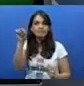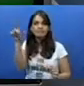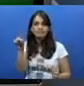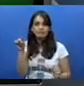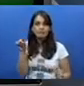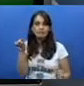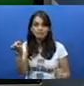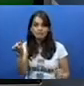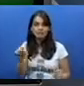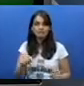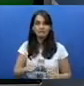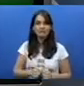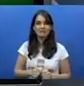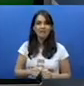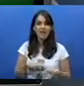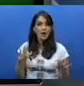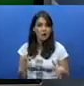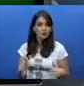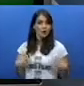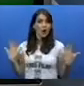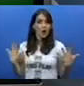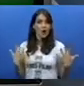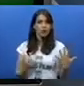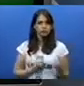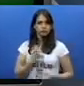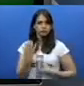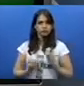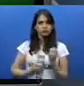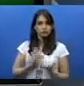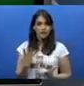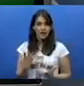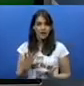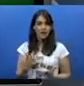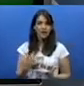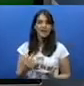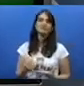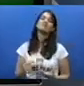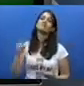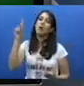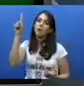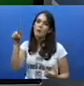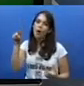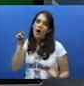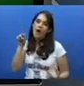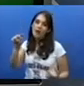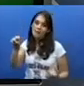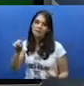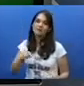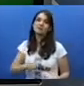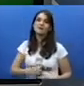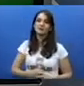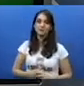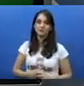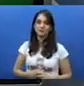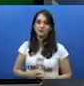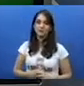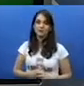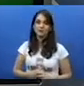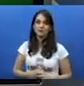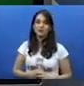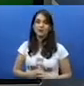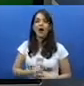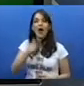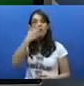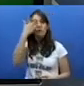Está querendo expressar um sentimento, uma alegria, tristeza? Ponto de exclamação. Para quem for